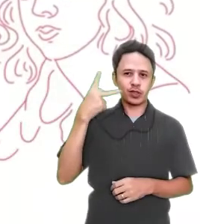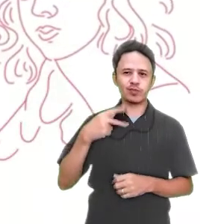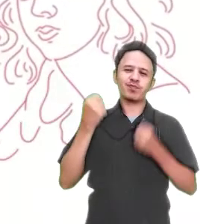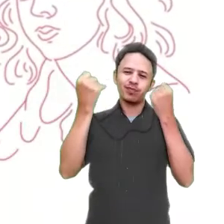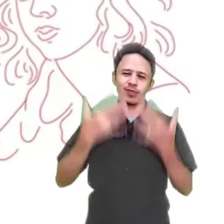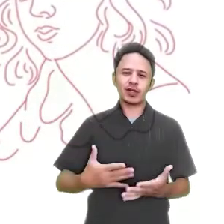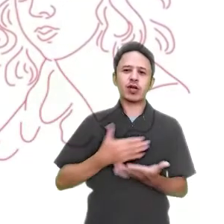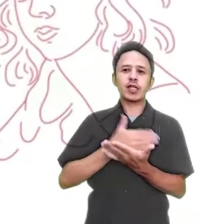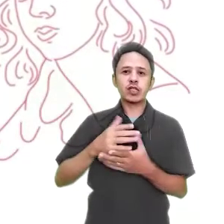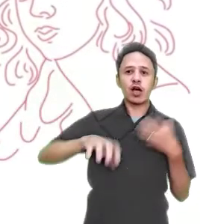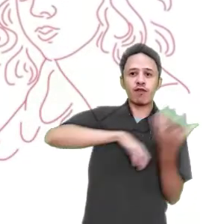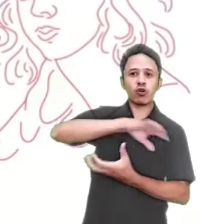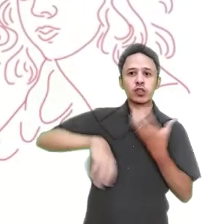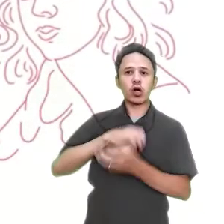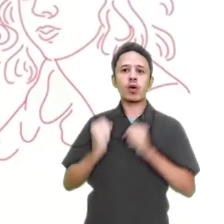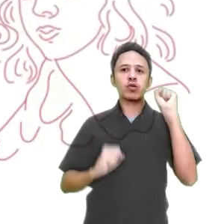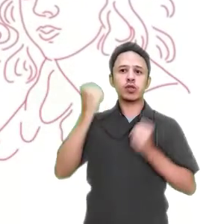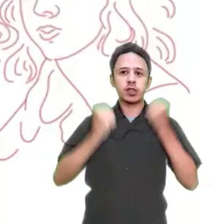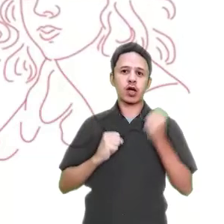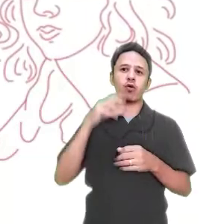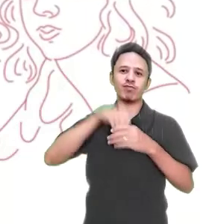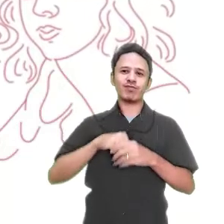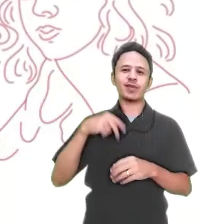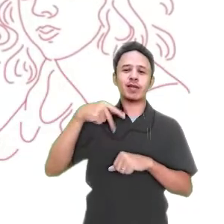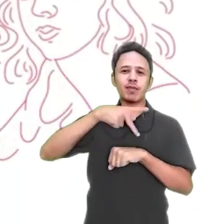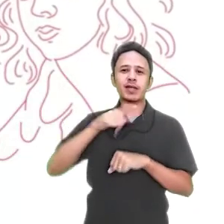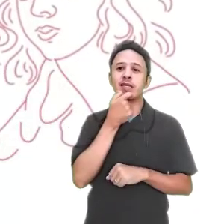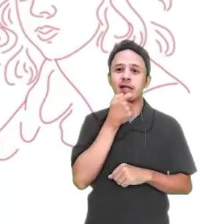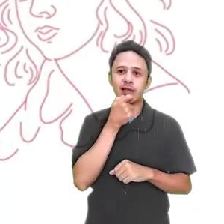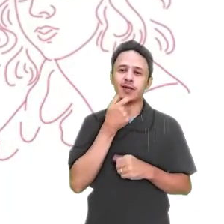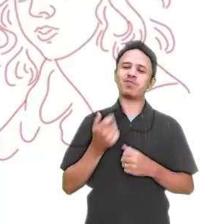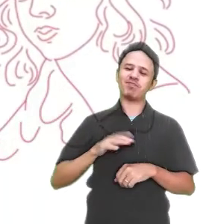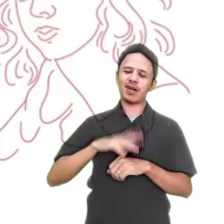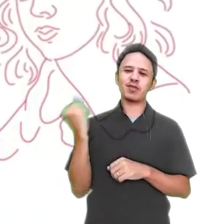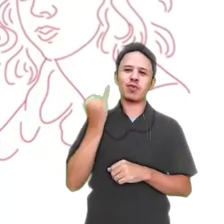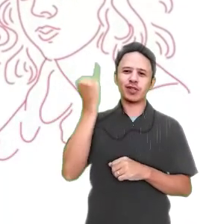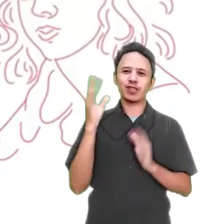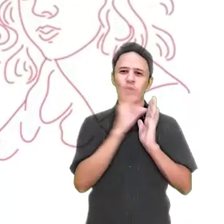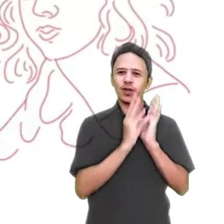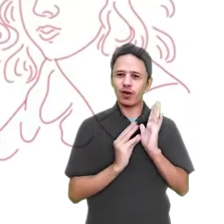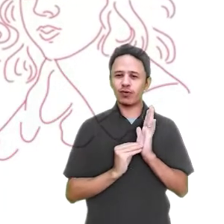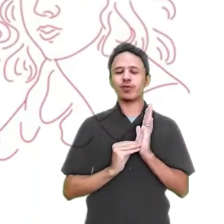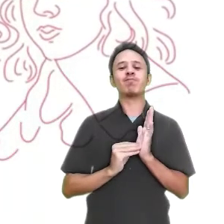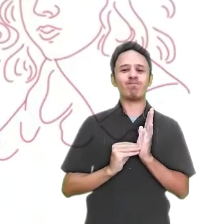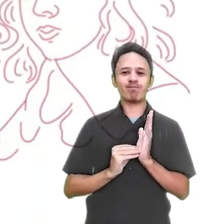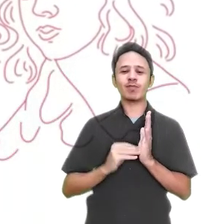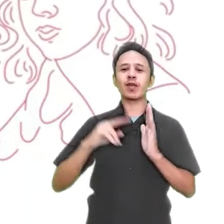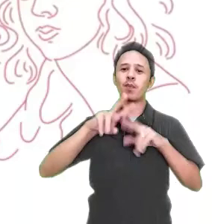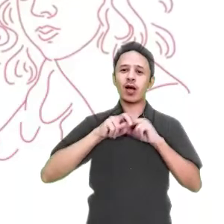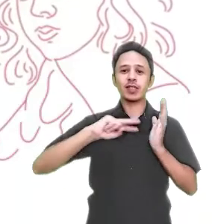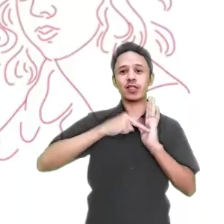depois, o início da Revolução Industrial ter sido justamente na Inglaterra. Essa talvez seja a parte mais importante do nosso conteúdo, que foi o